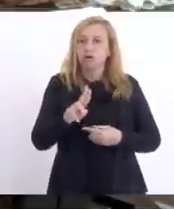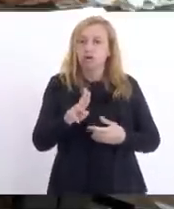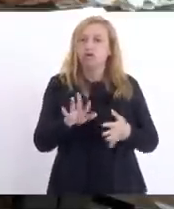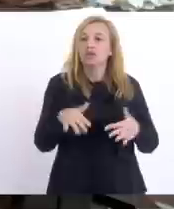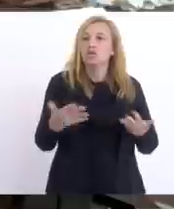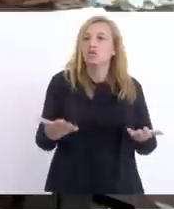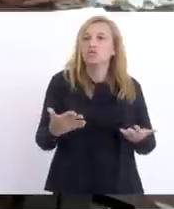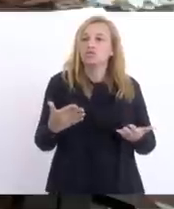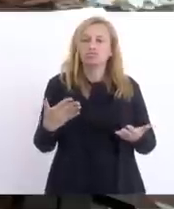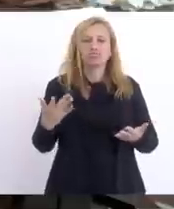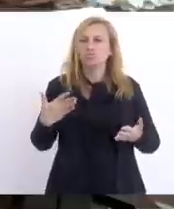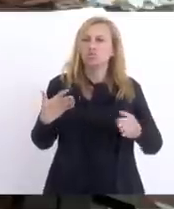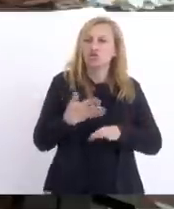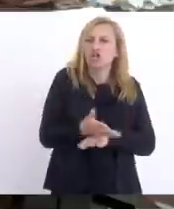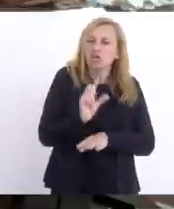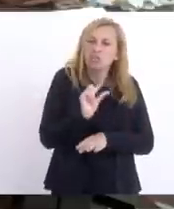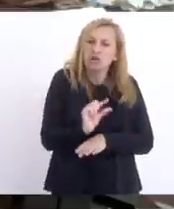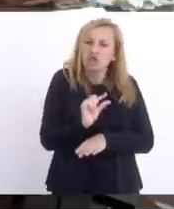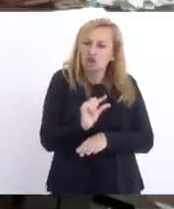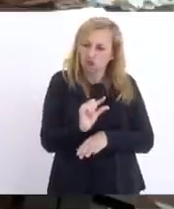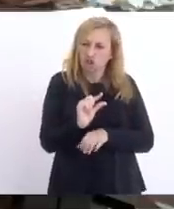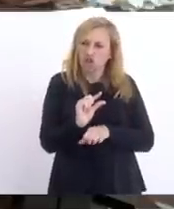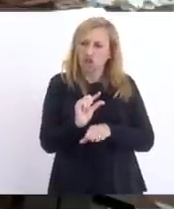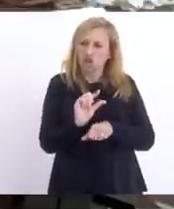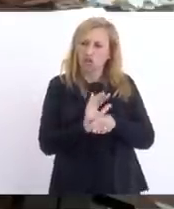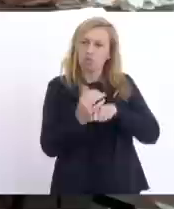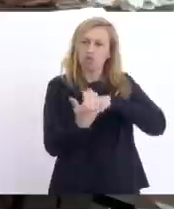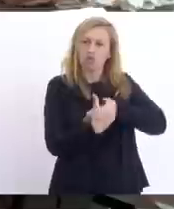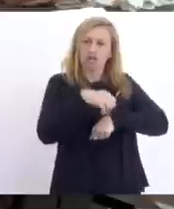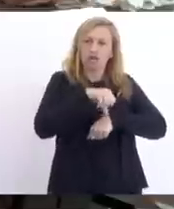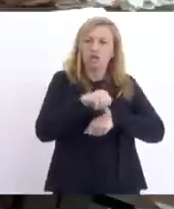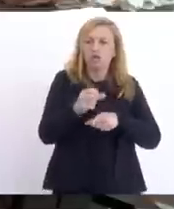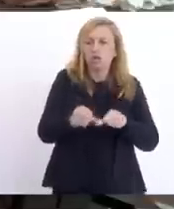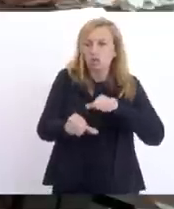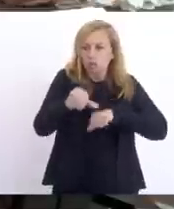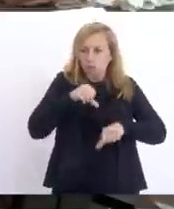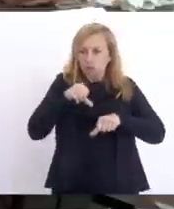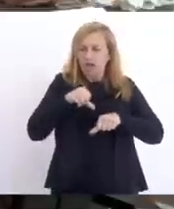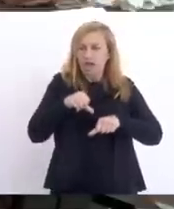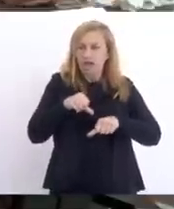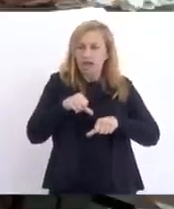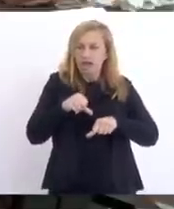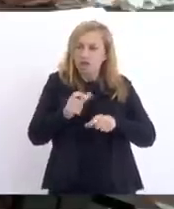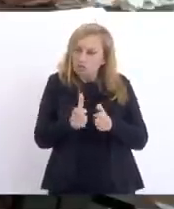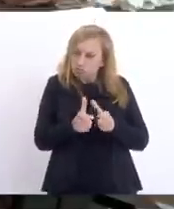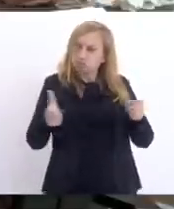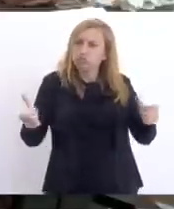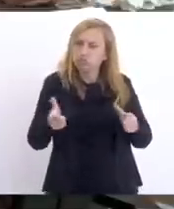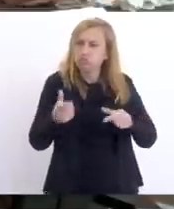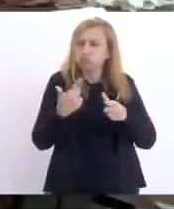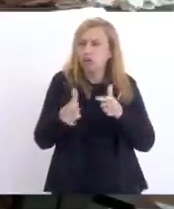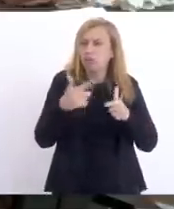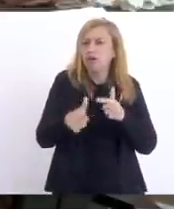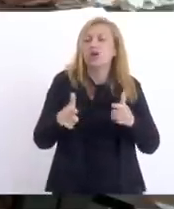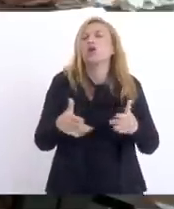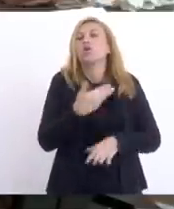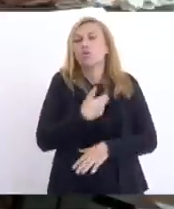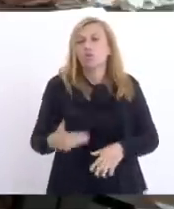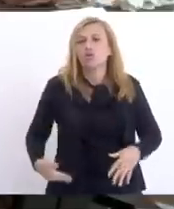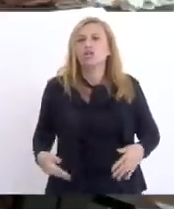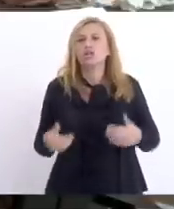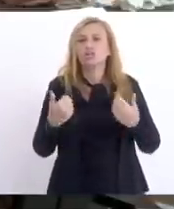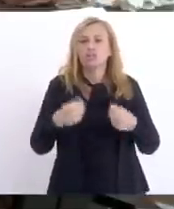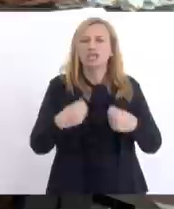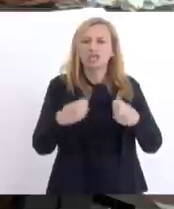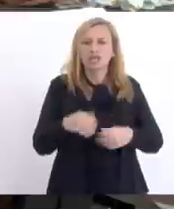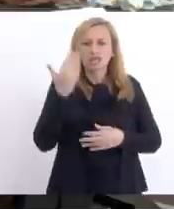é pequenininha. Aí, quando convém para o contrário, a Covid é grandona. Então, a primeira coisa que o governo tem que chegar à